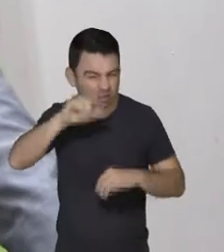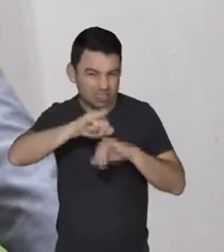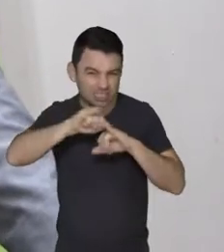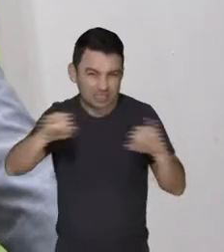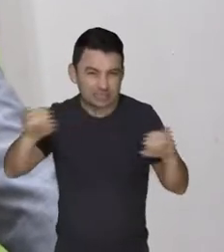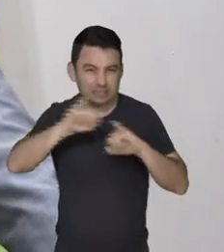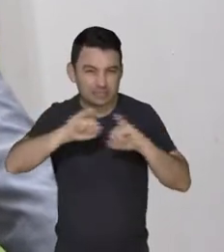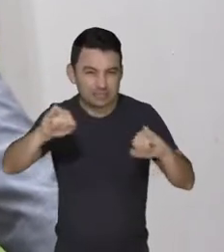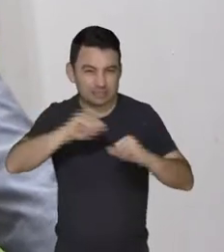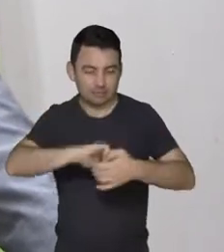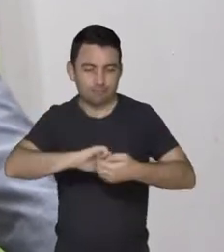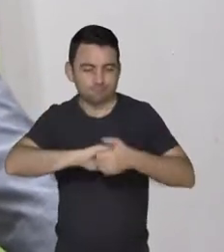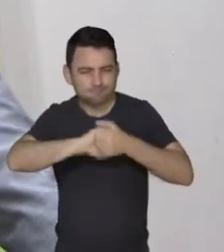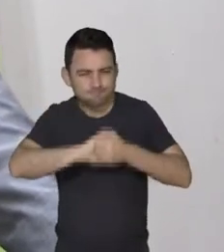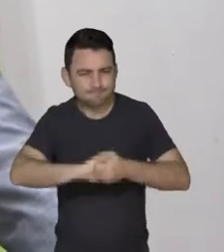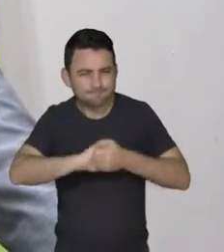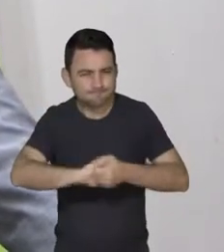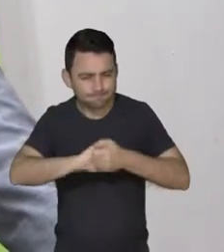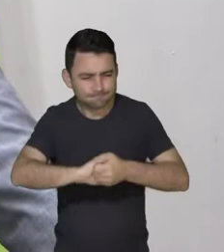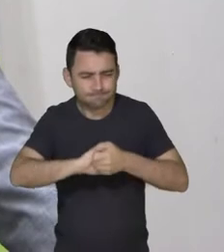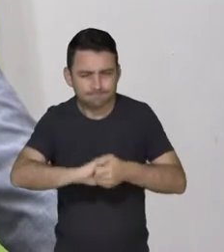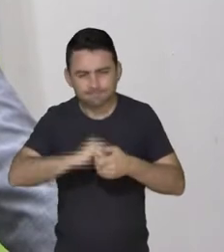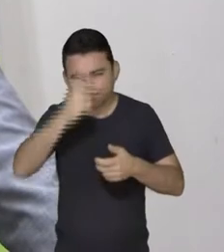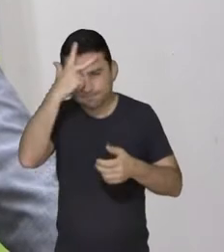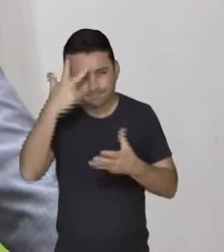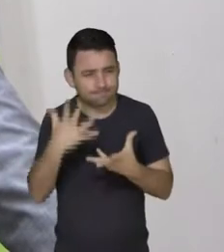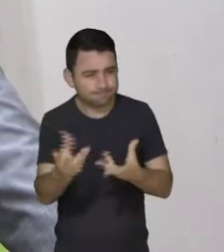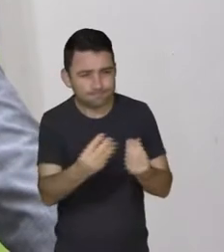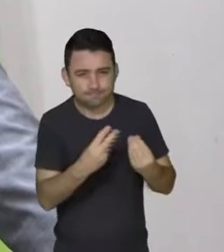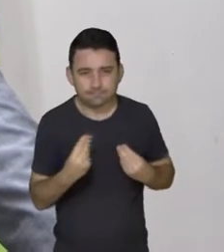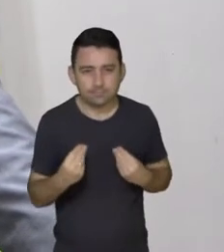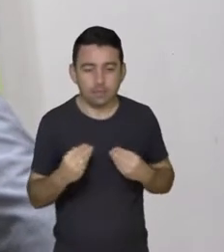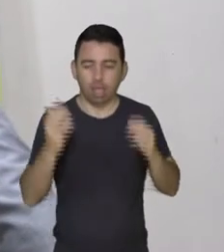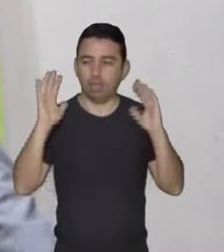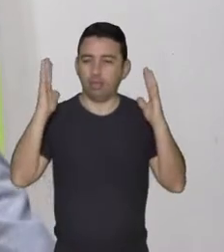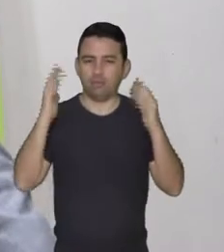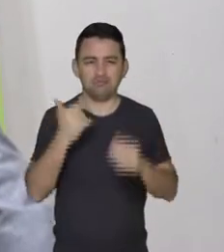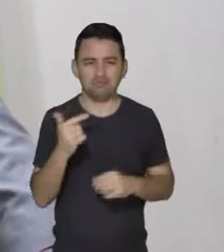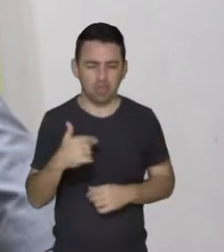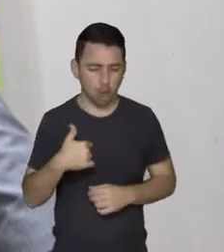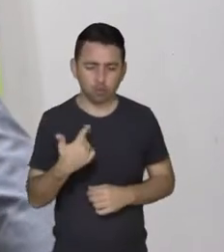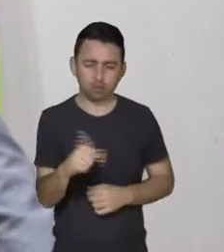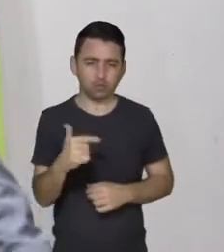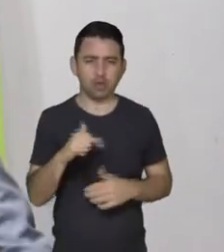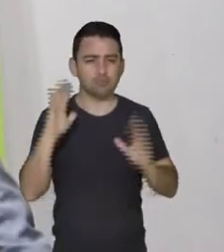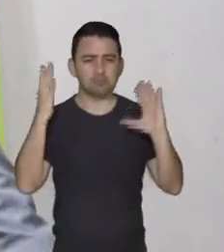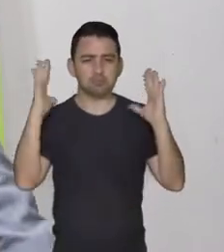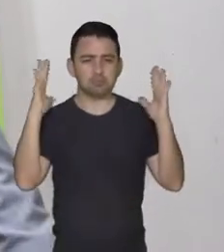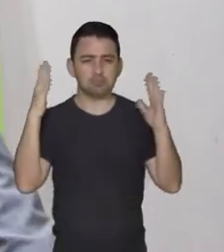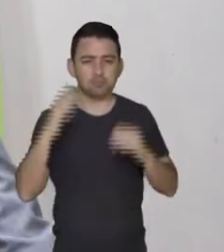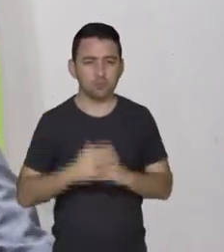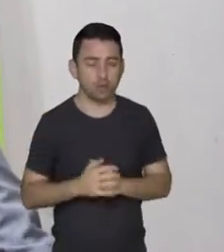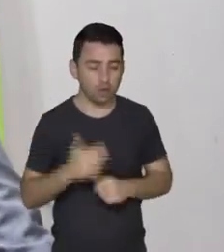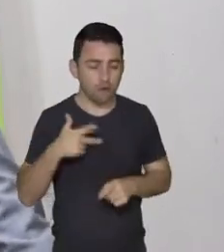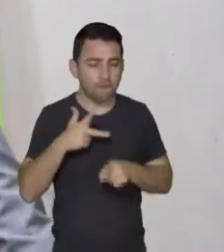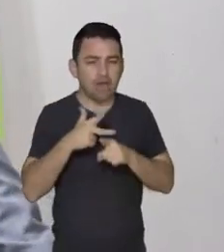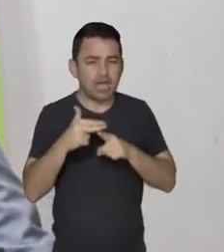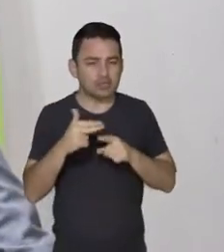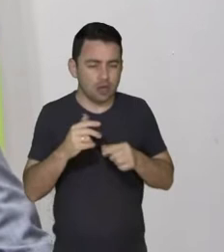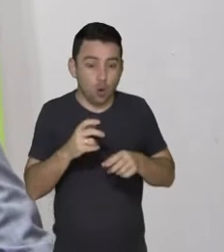cumprimentando pessoas apertando maus não foi na comemoração porque eu não comemorei minha vitória não foi